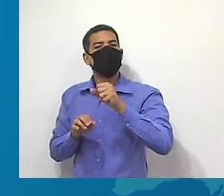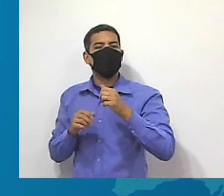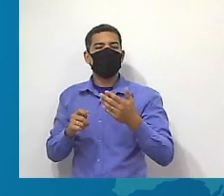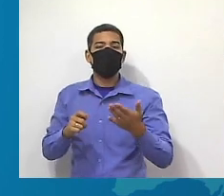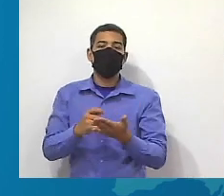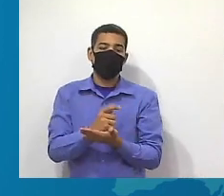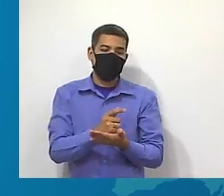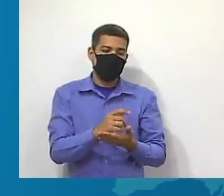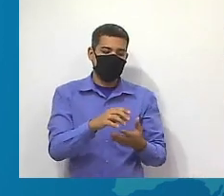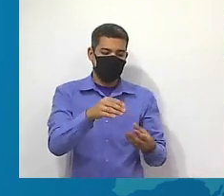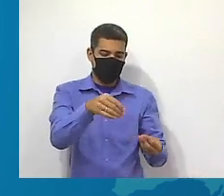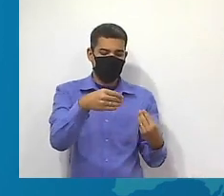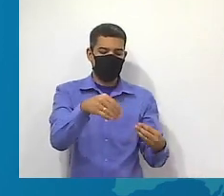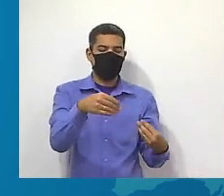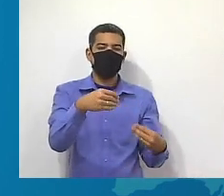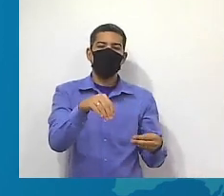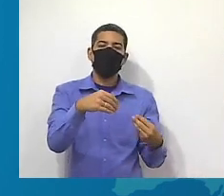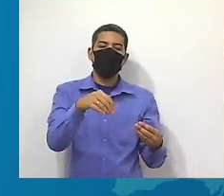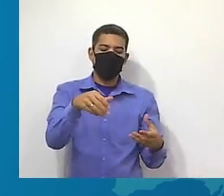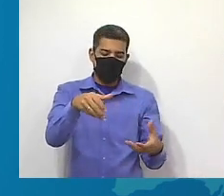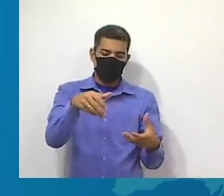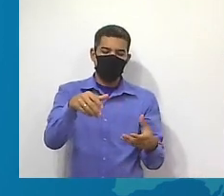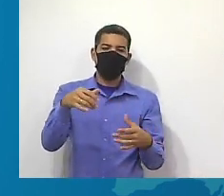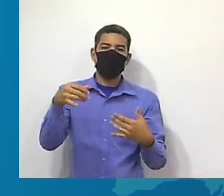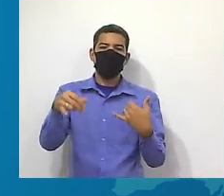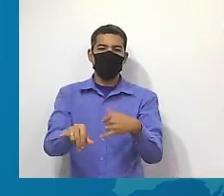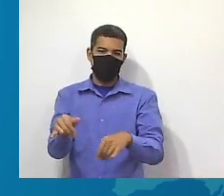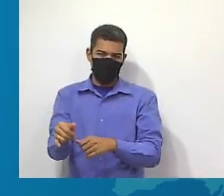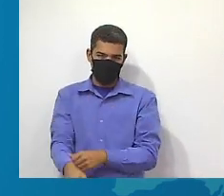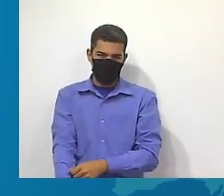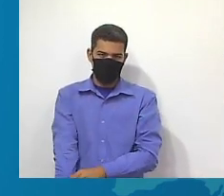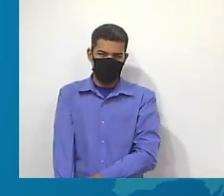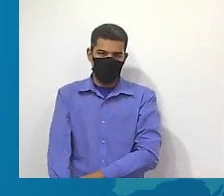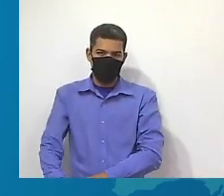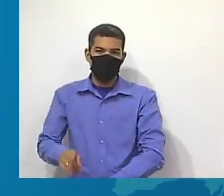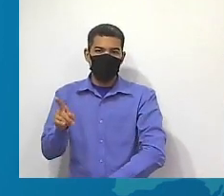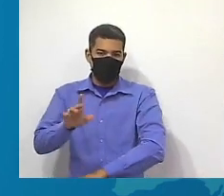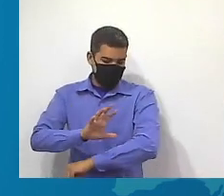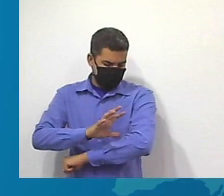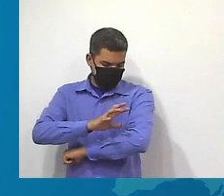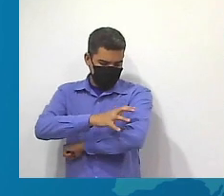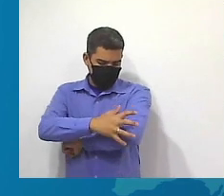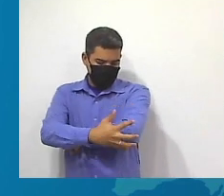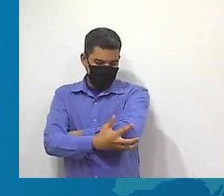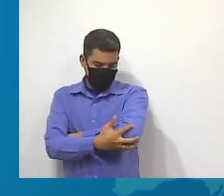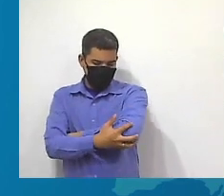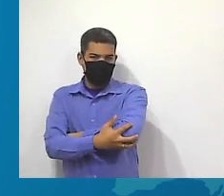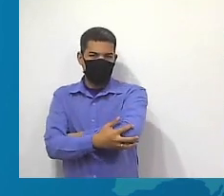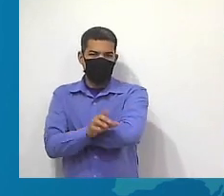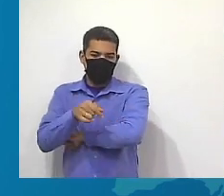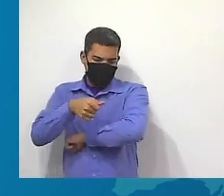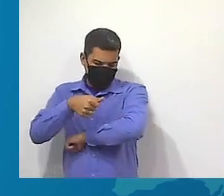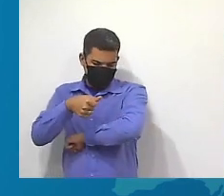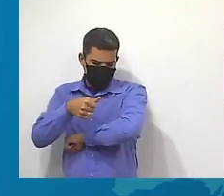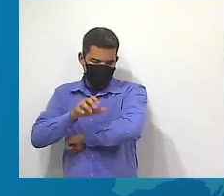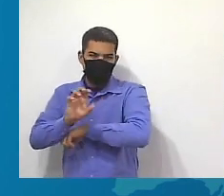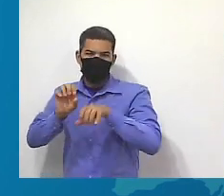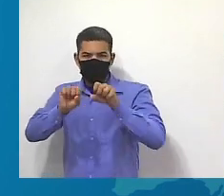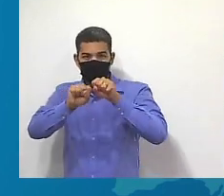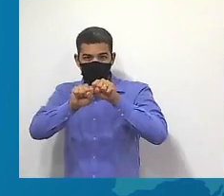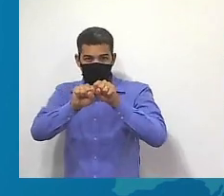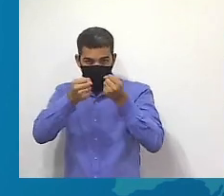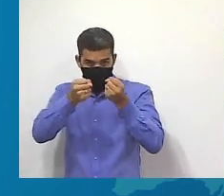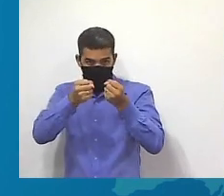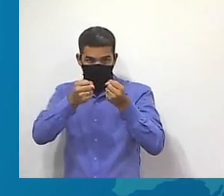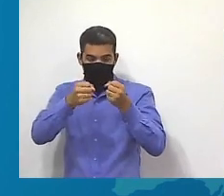bolsa química, né, com substâncias que, ao serem acionadas, normalmente é uma bolsa com um dispositivo quebrável por